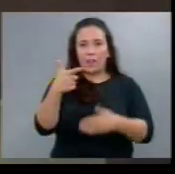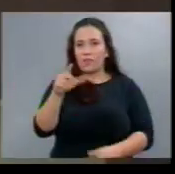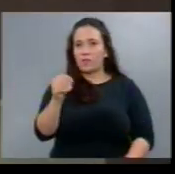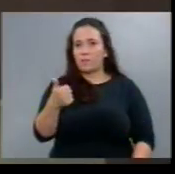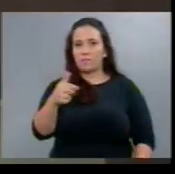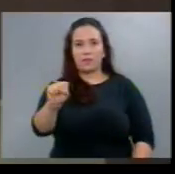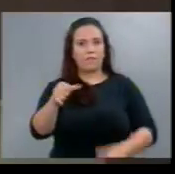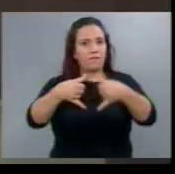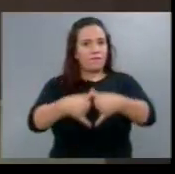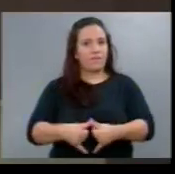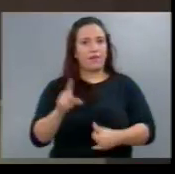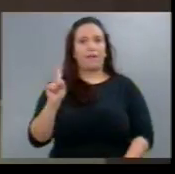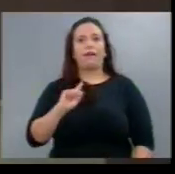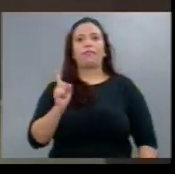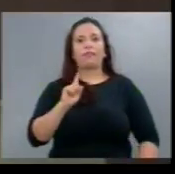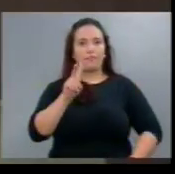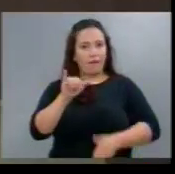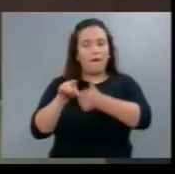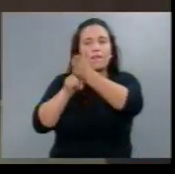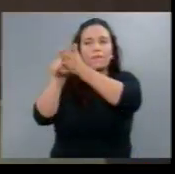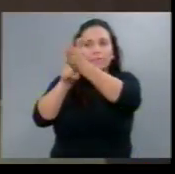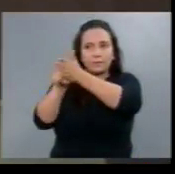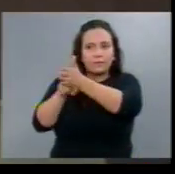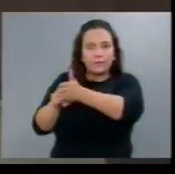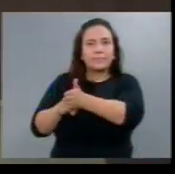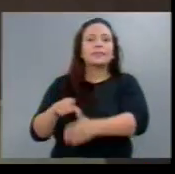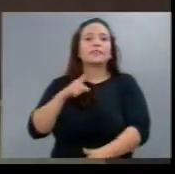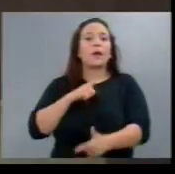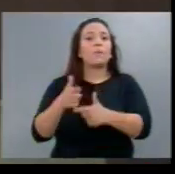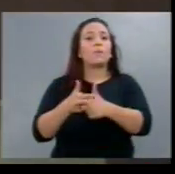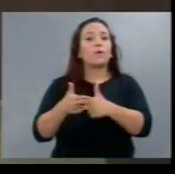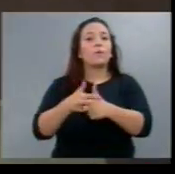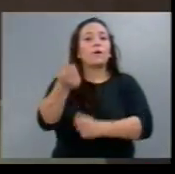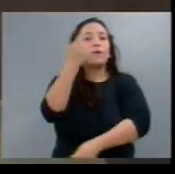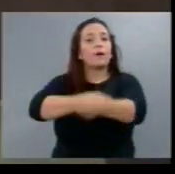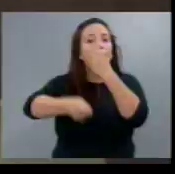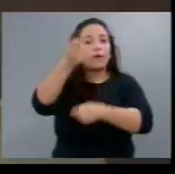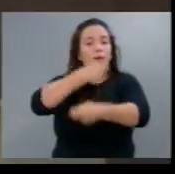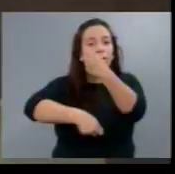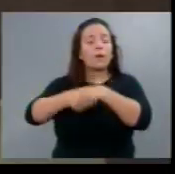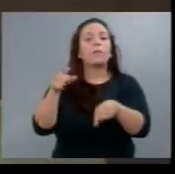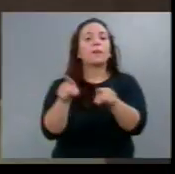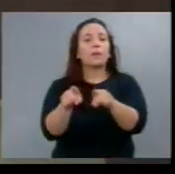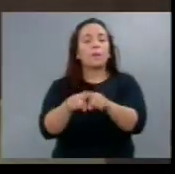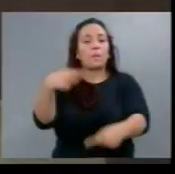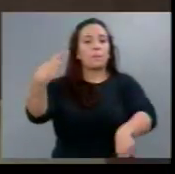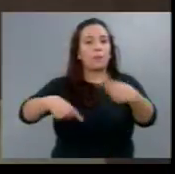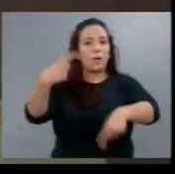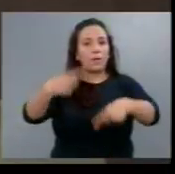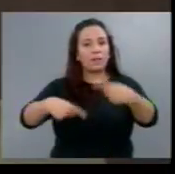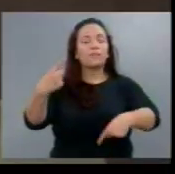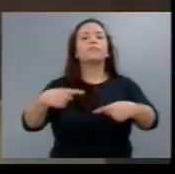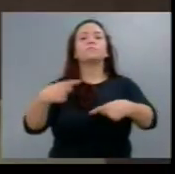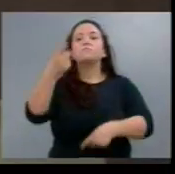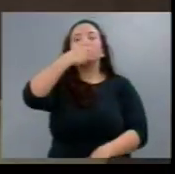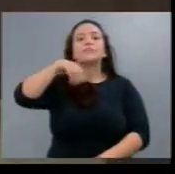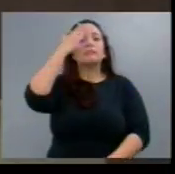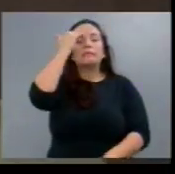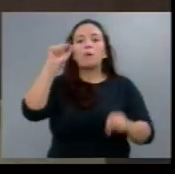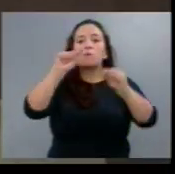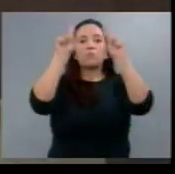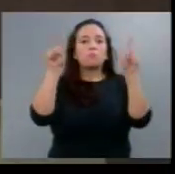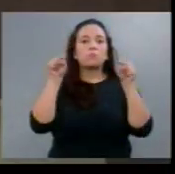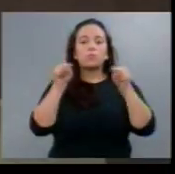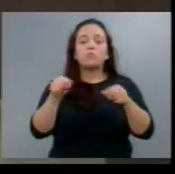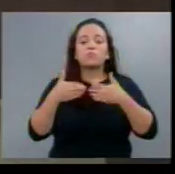2018. Portanto, temos uma situação de crise econômica e de crise política sem precedentes. E se